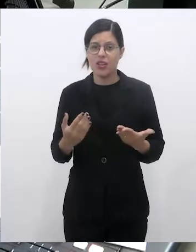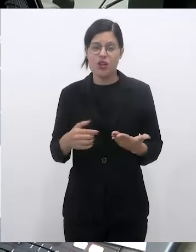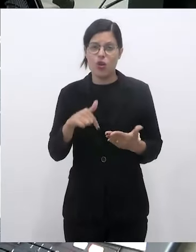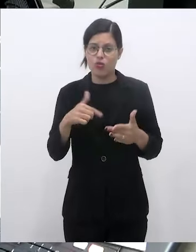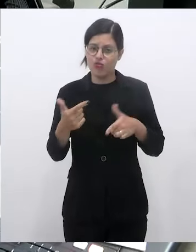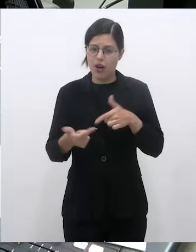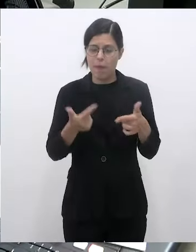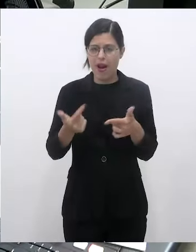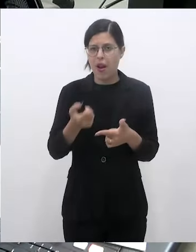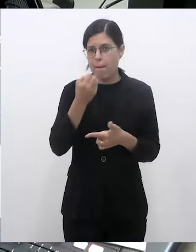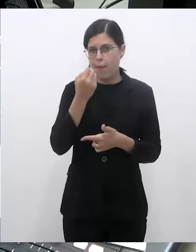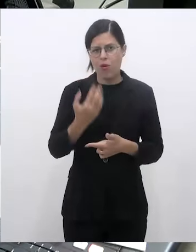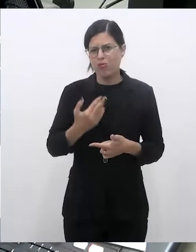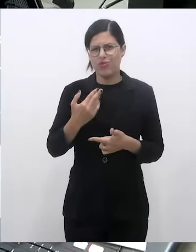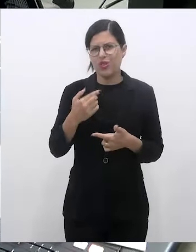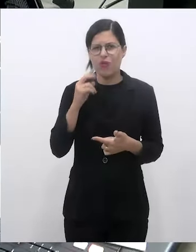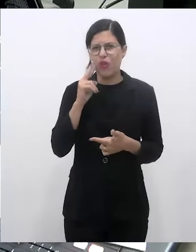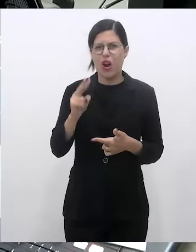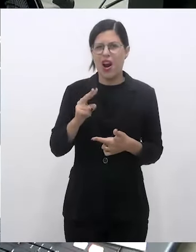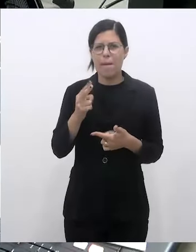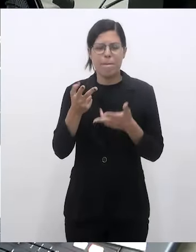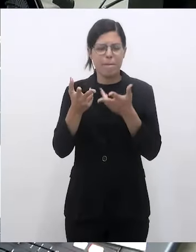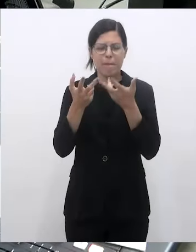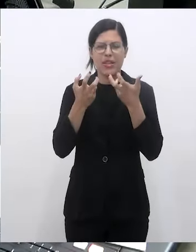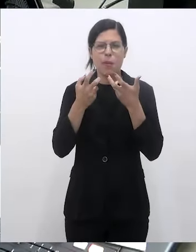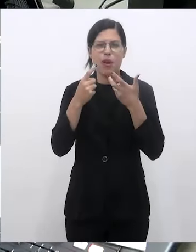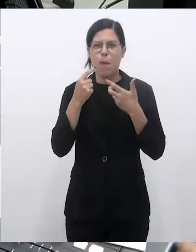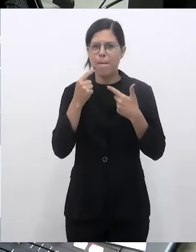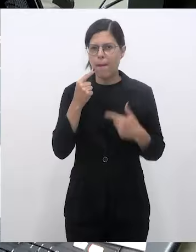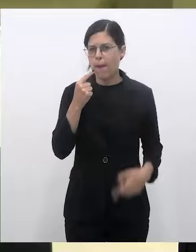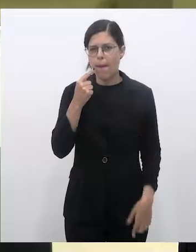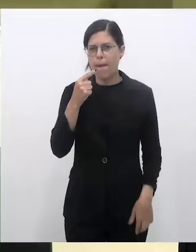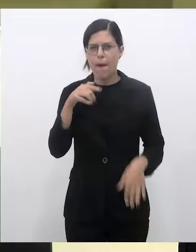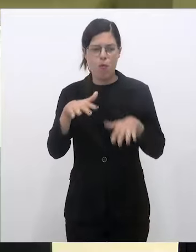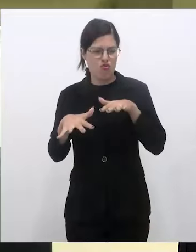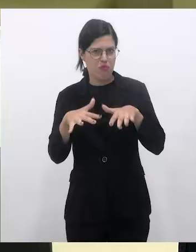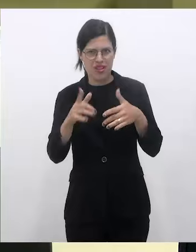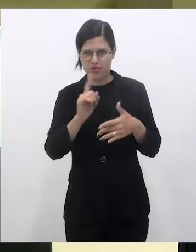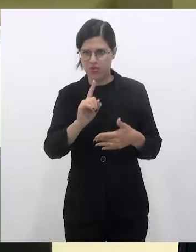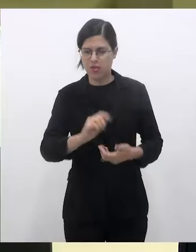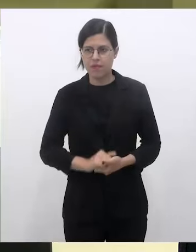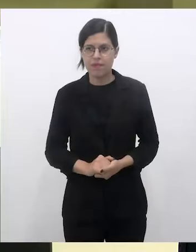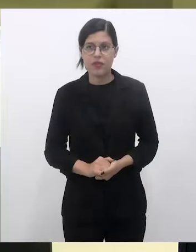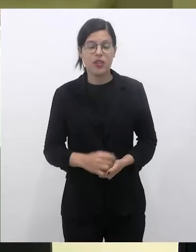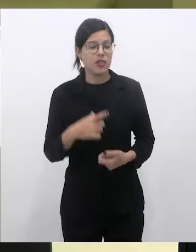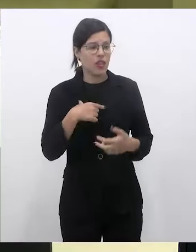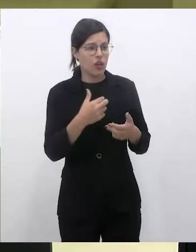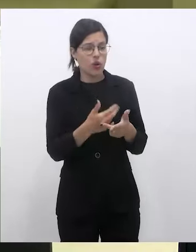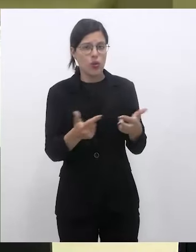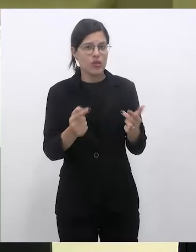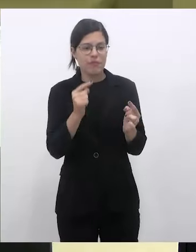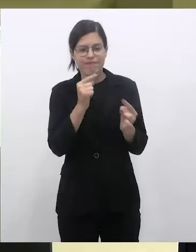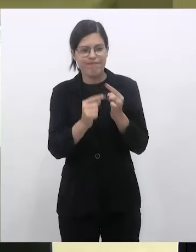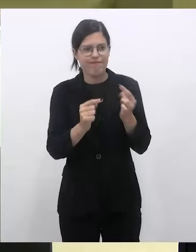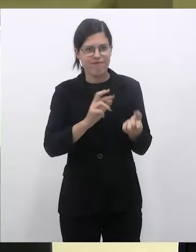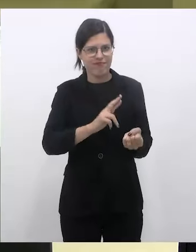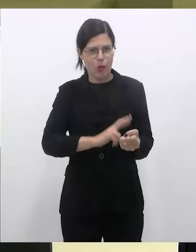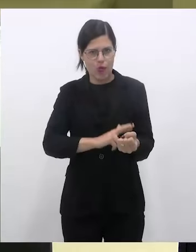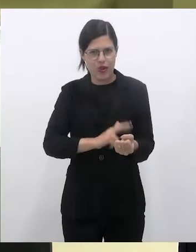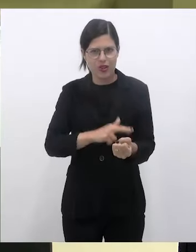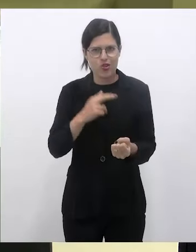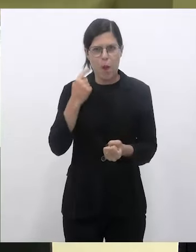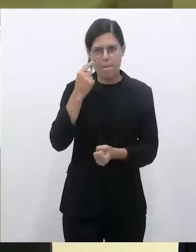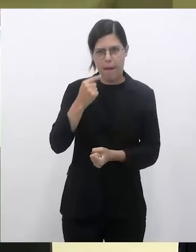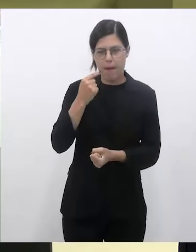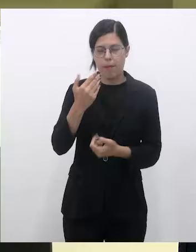não fica reparando na boca. É isso aí. Né? Porque tem muita coisa muito fora de sincronia. E eu queria também te perguntar uma outra